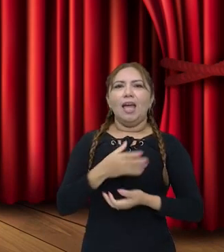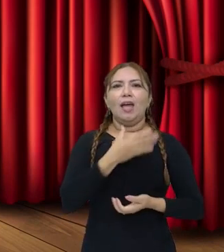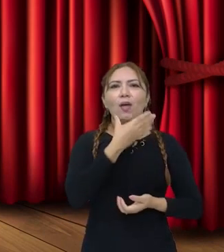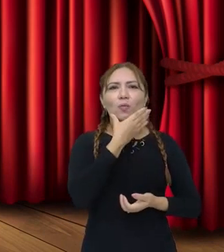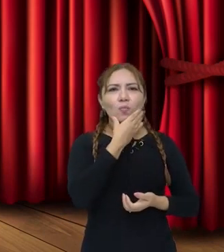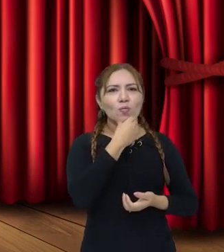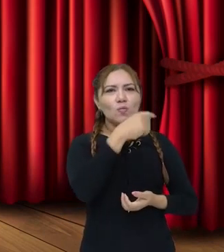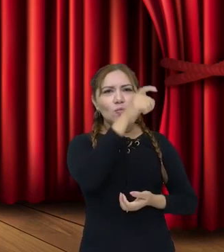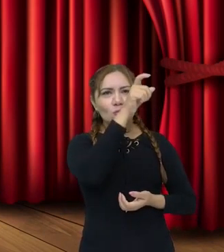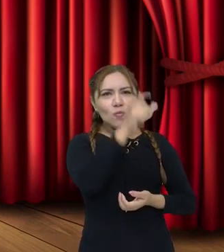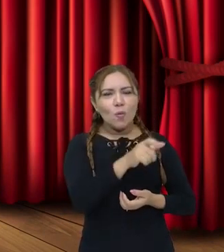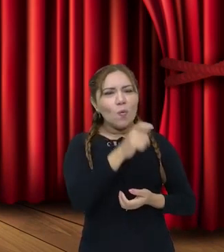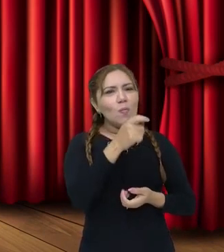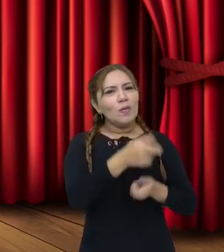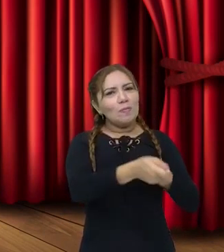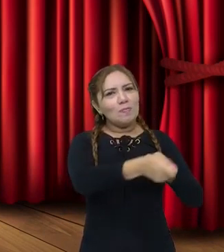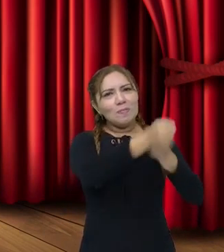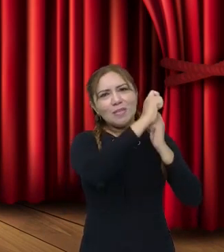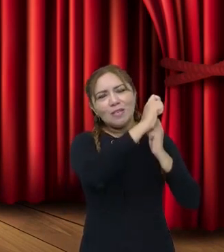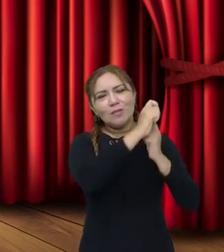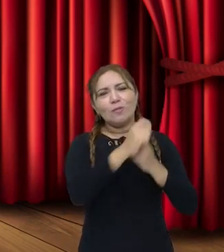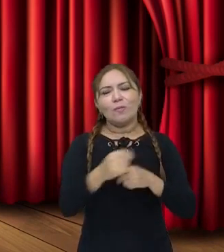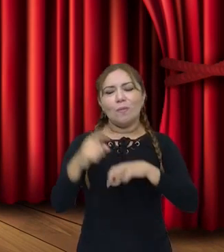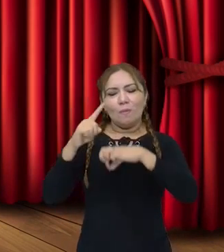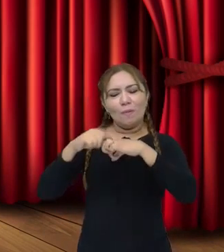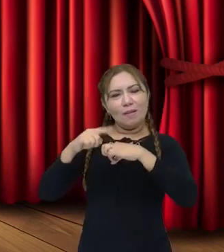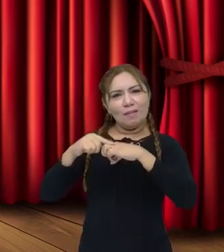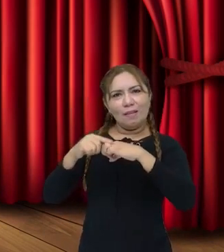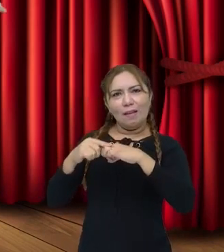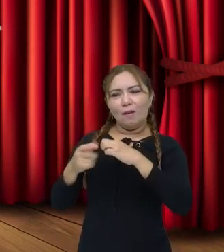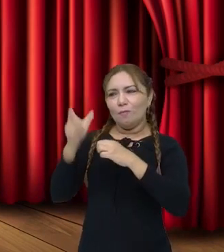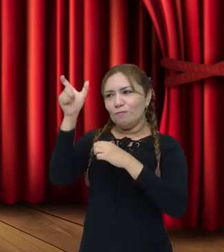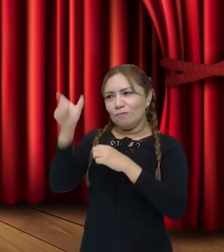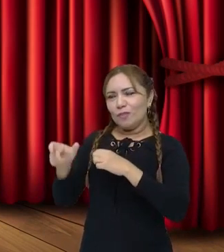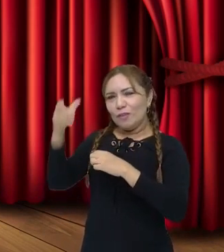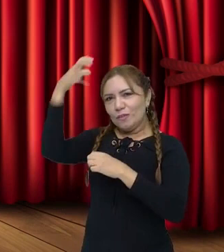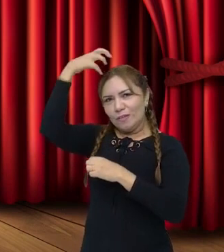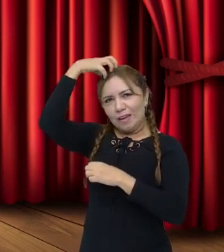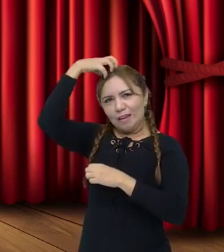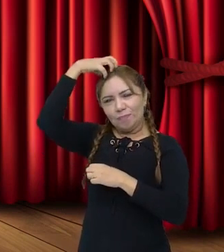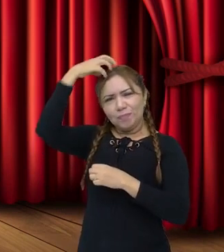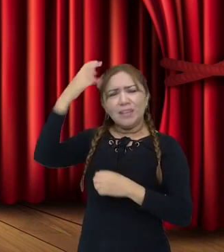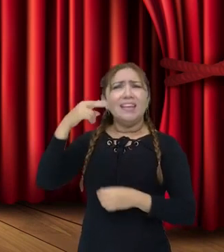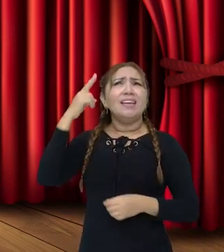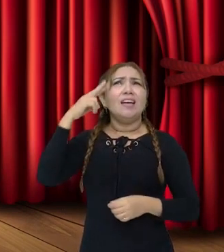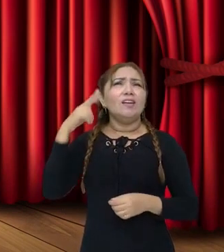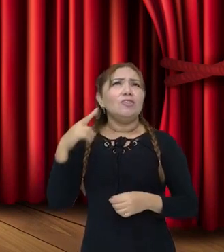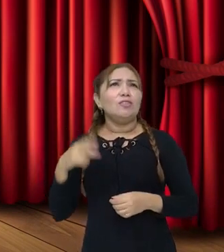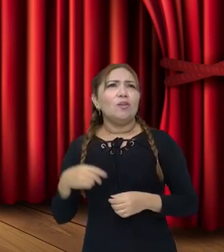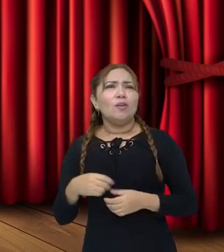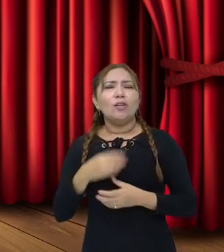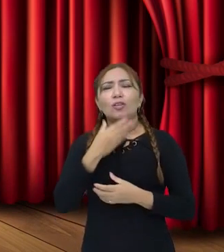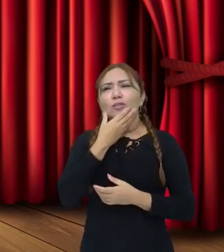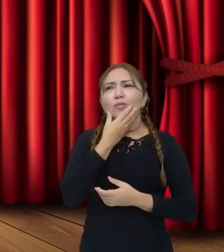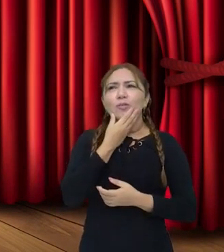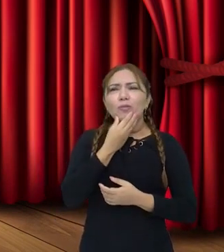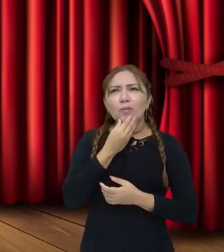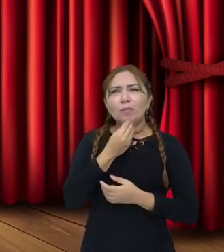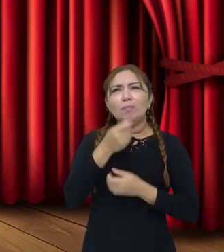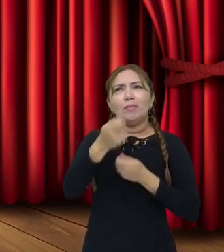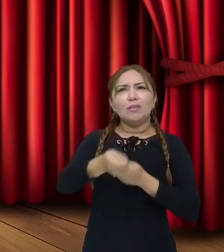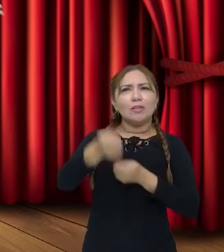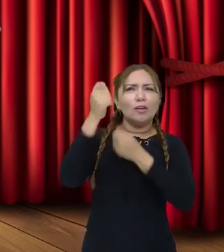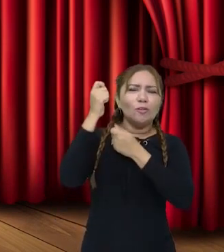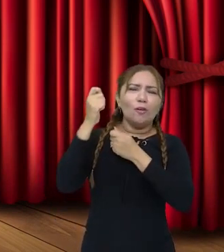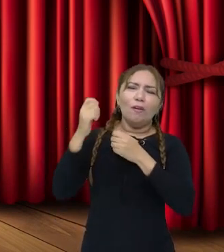pescador, o anel e o rei, que é uma história de um pescador muito contente com toda a